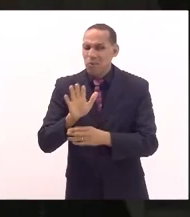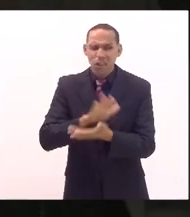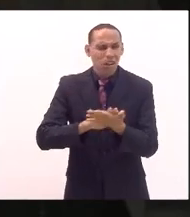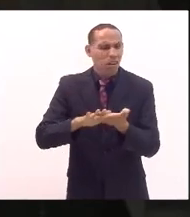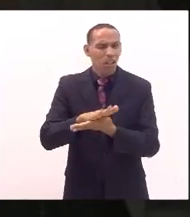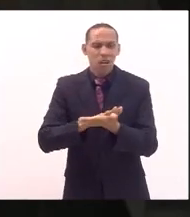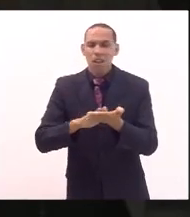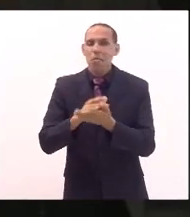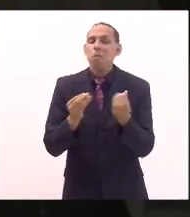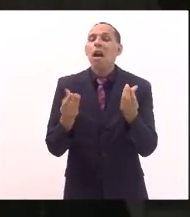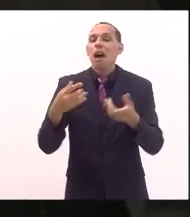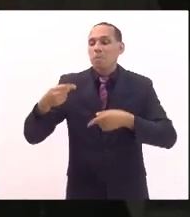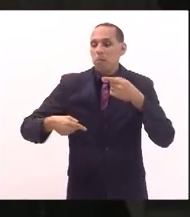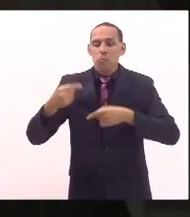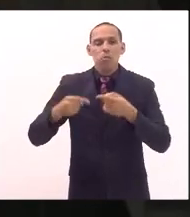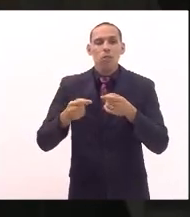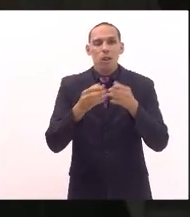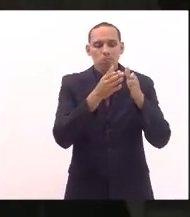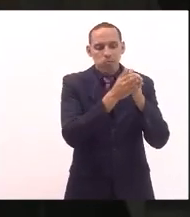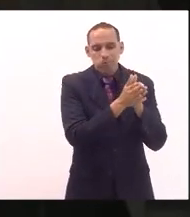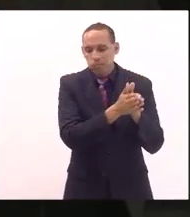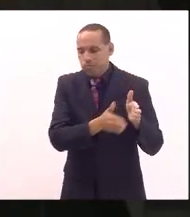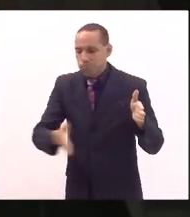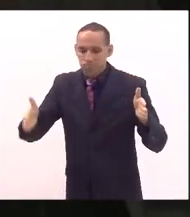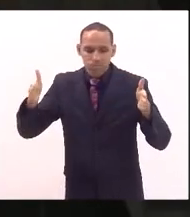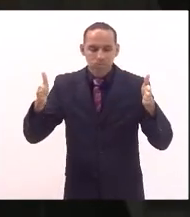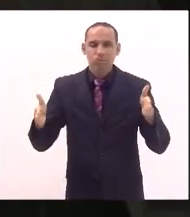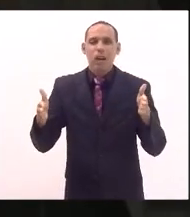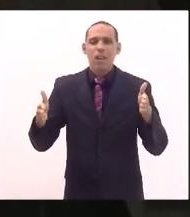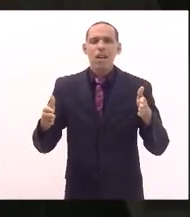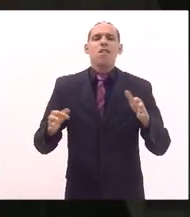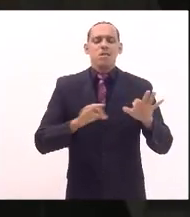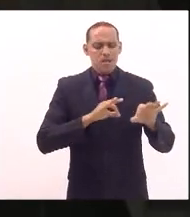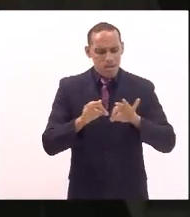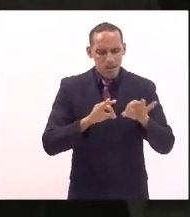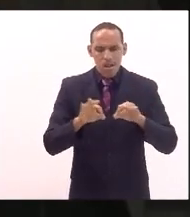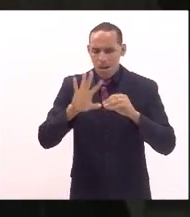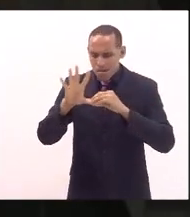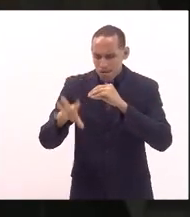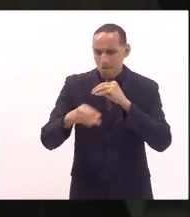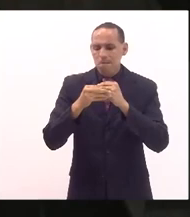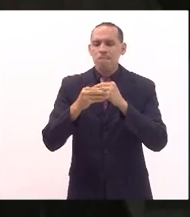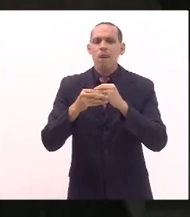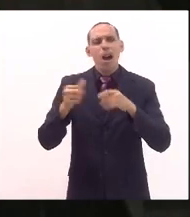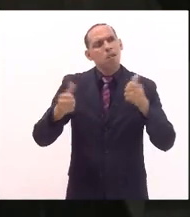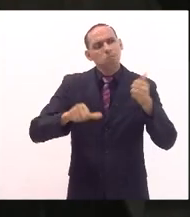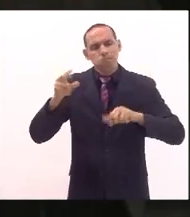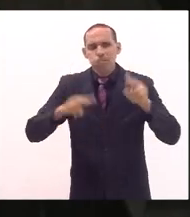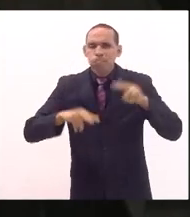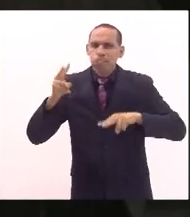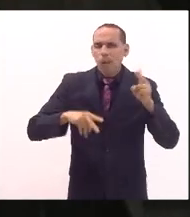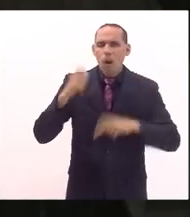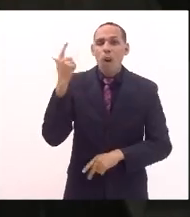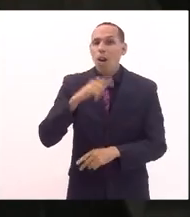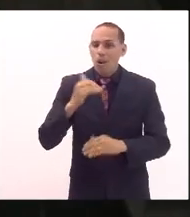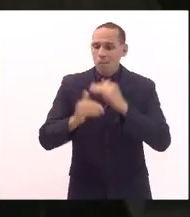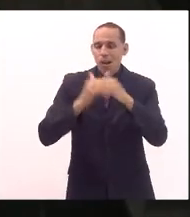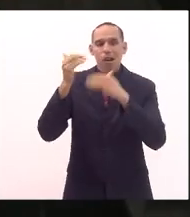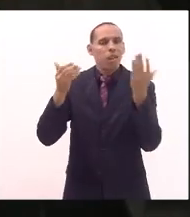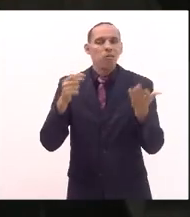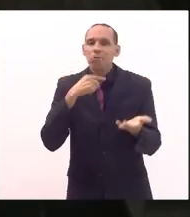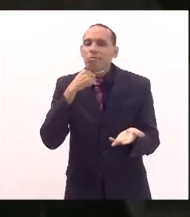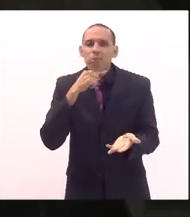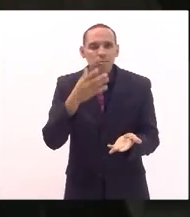para que políticas de longo prazo Mônica sejam formuladas Ah tá das avaliadas para sendo aprimorado